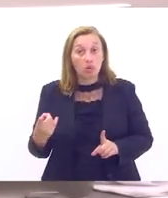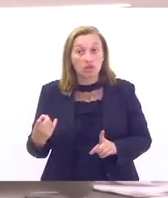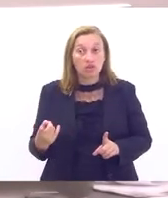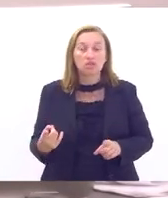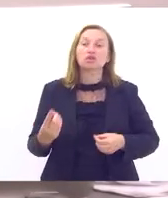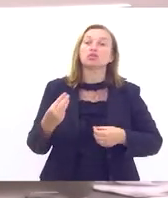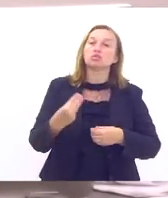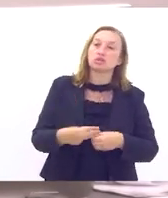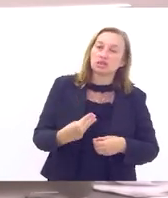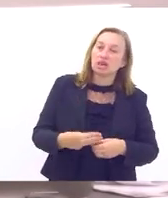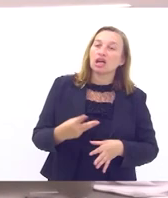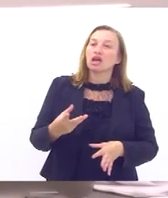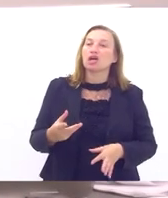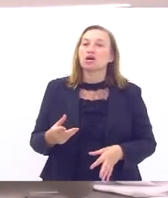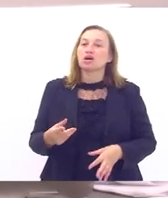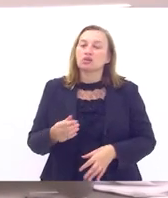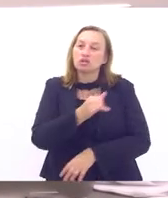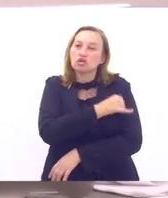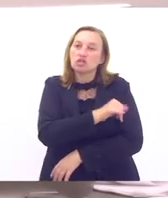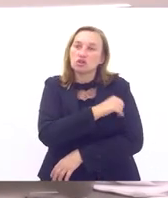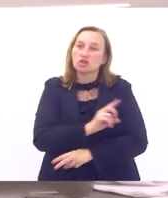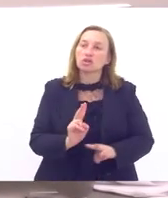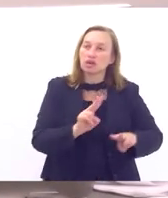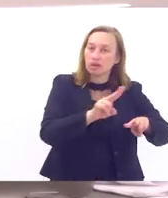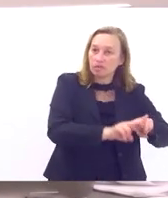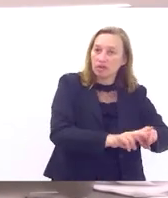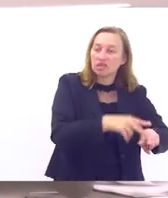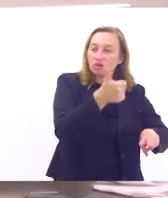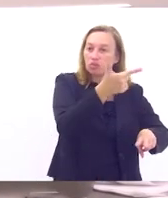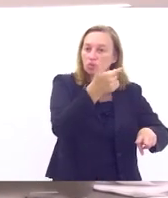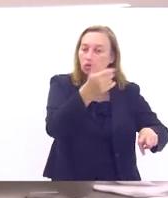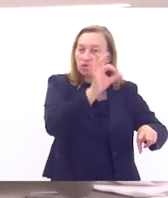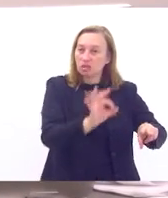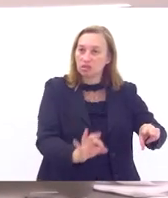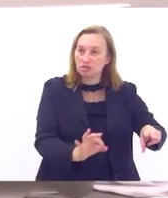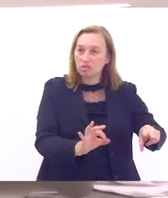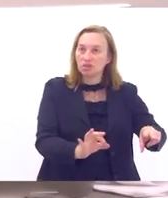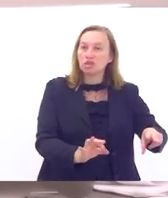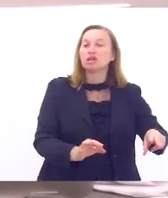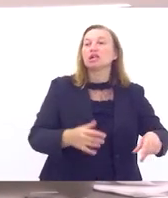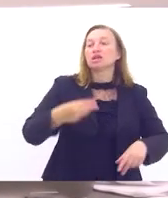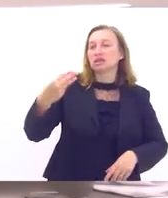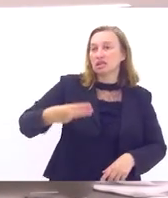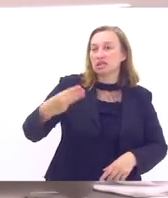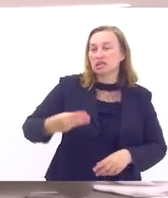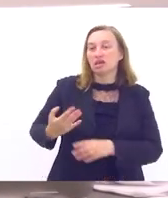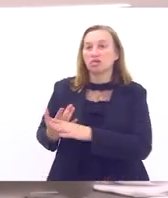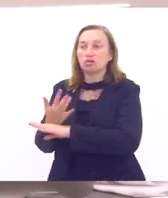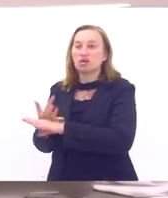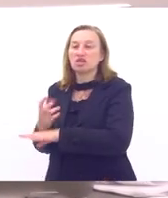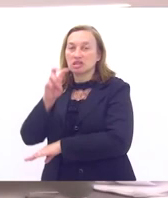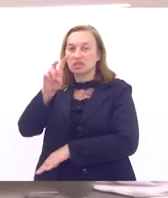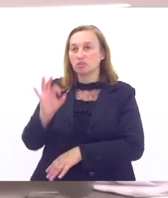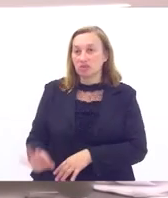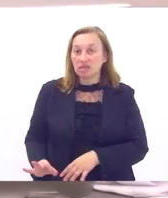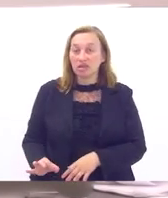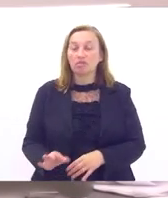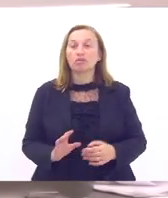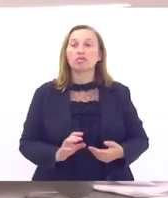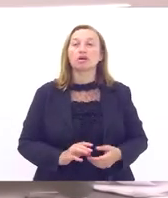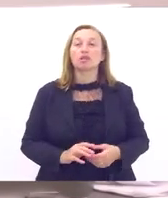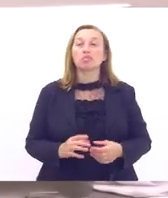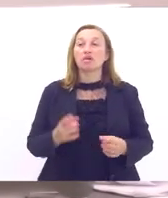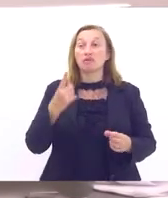do Rio de Janeiro, é o sistema prisional com 12,5%. E, em terceiro lugar, Duque de Caxias, com 5%. Para a gente ter